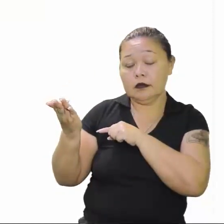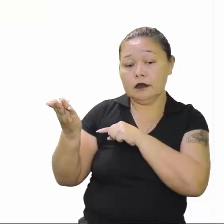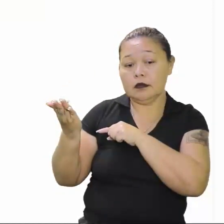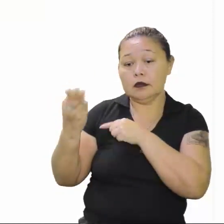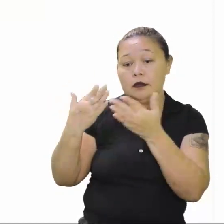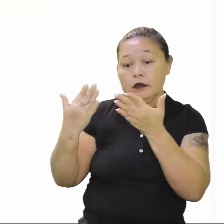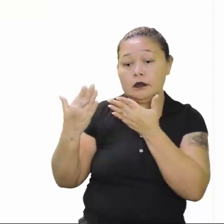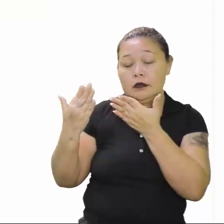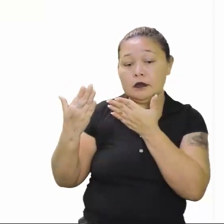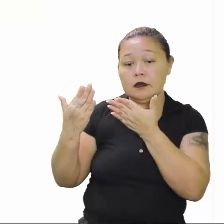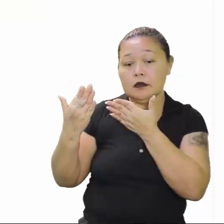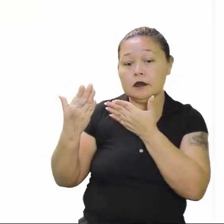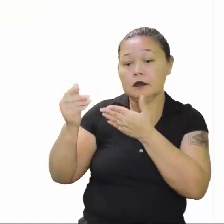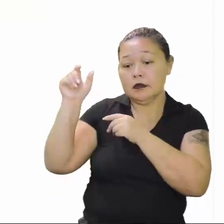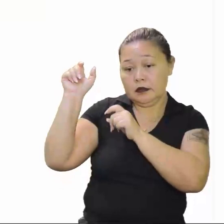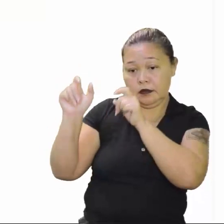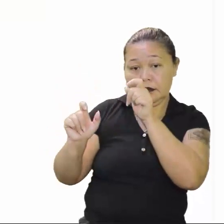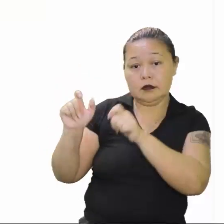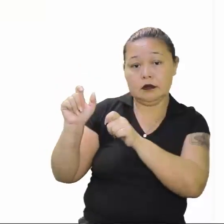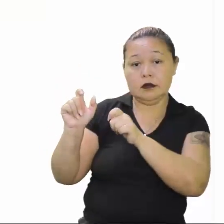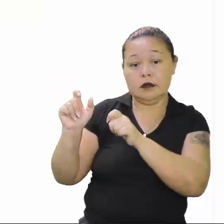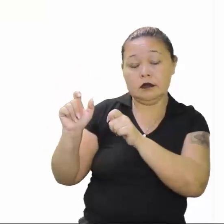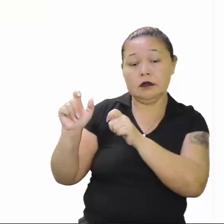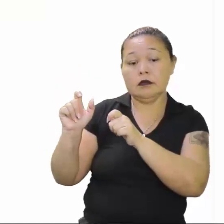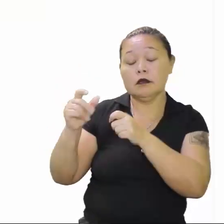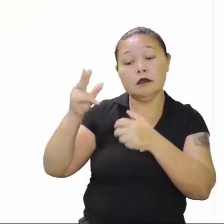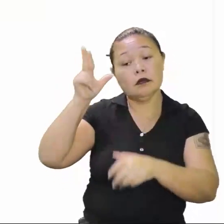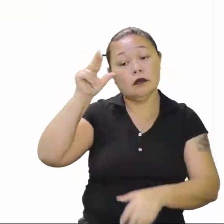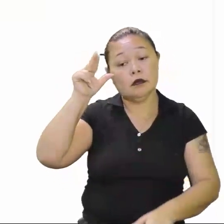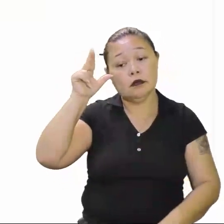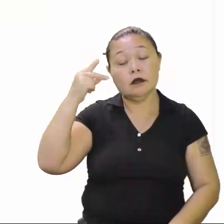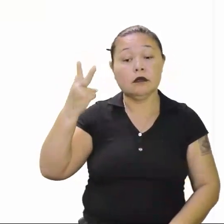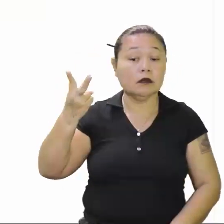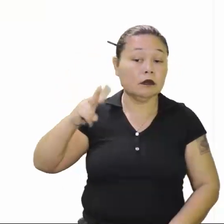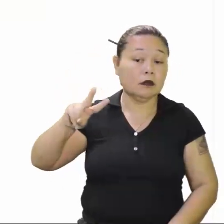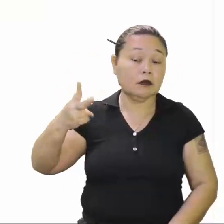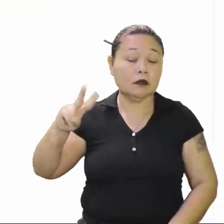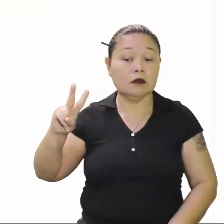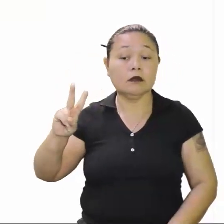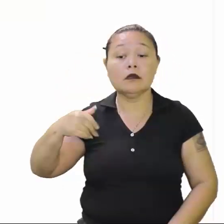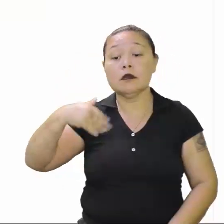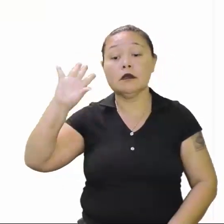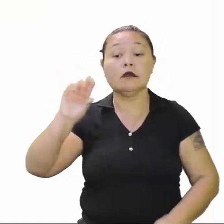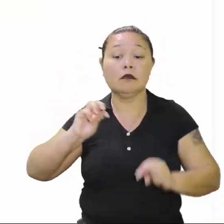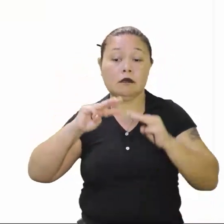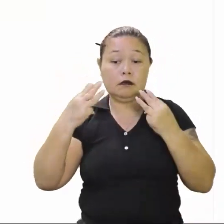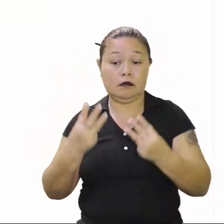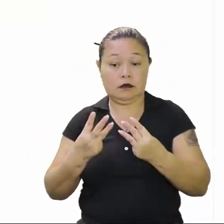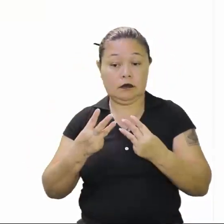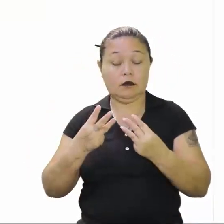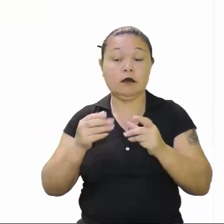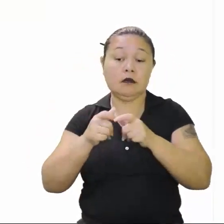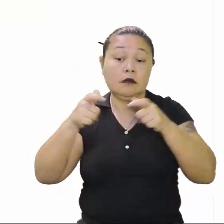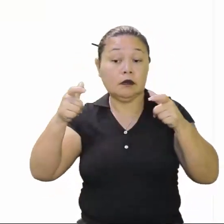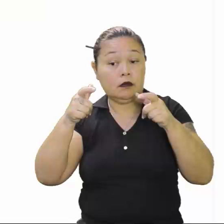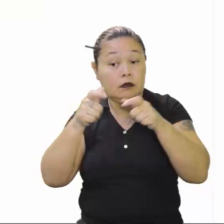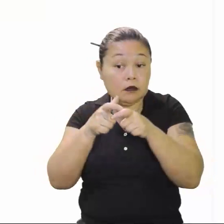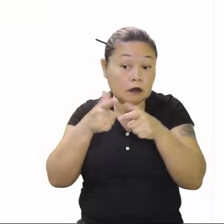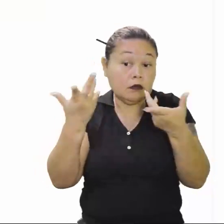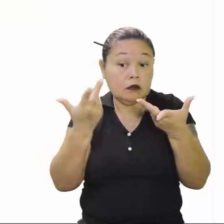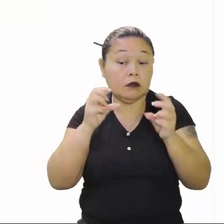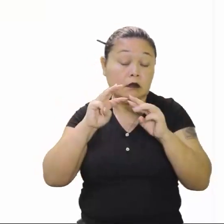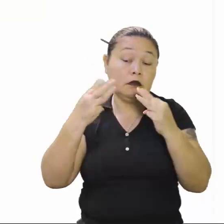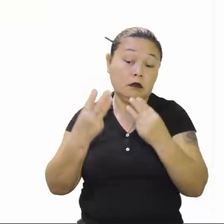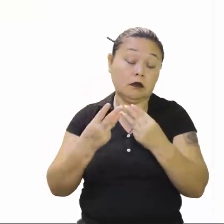comparando, né, um ser humano com um cavalo, quem dos dois tem maior massa, né? E aí,